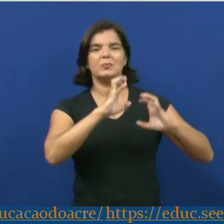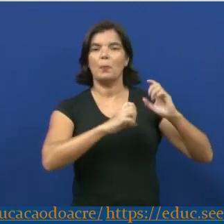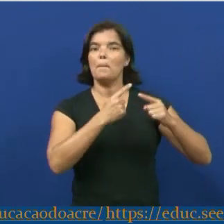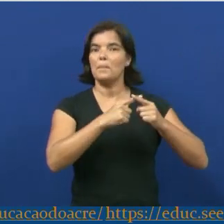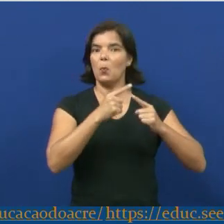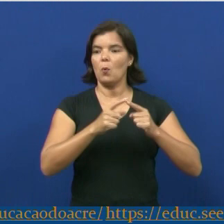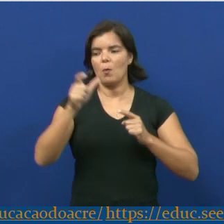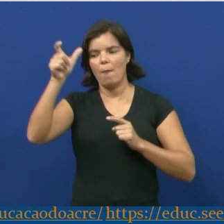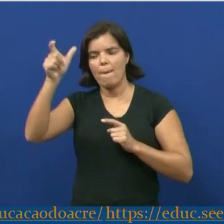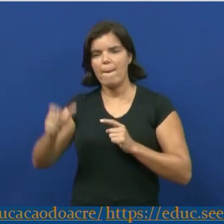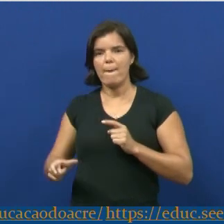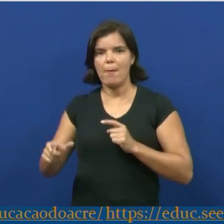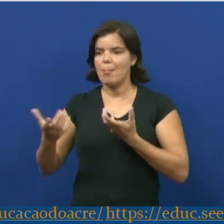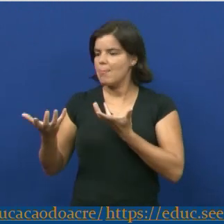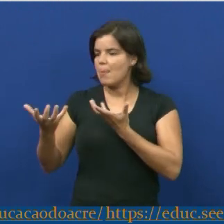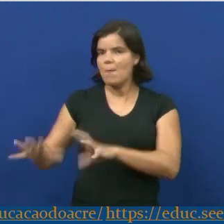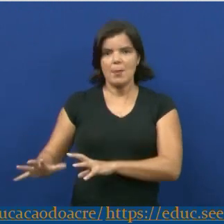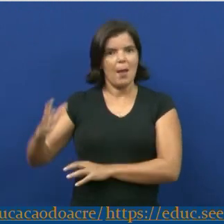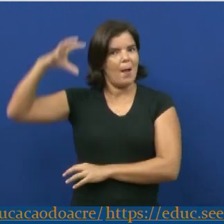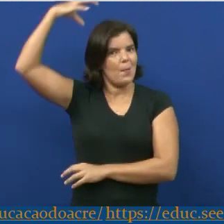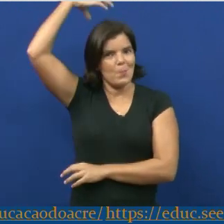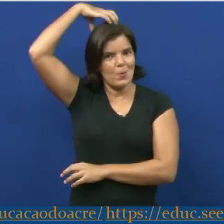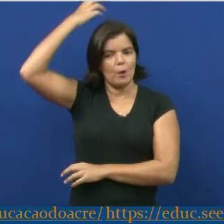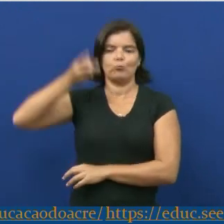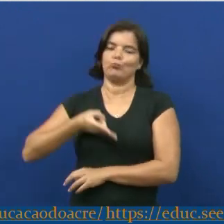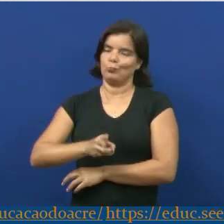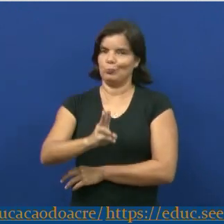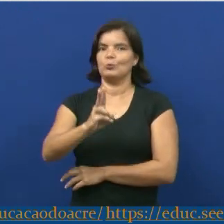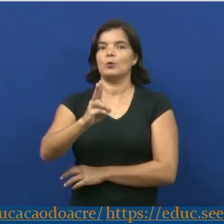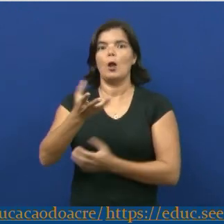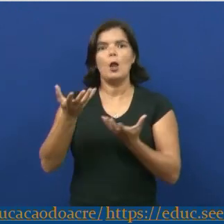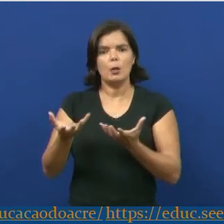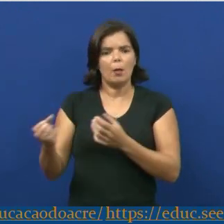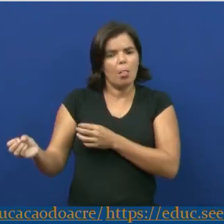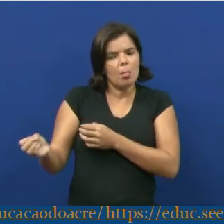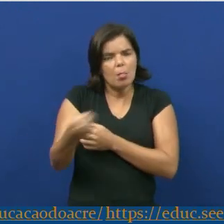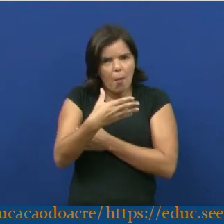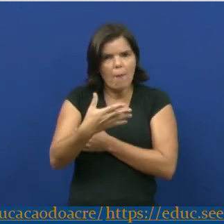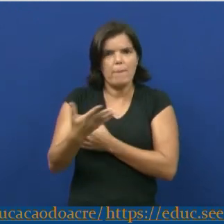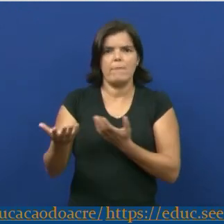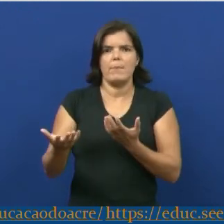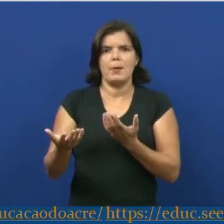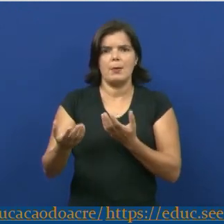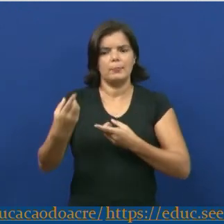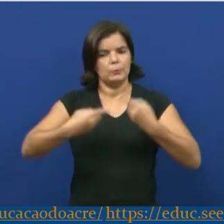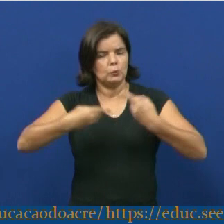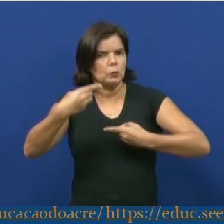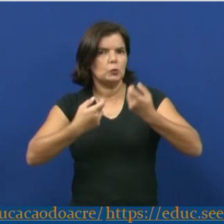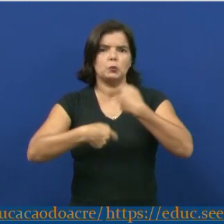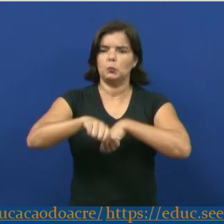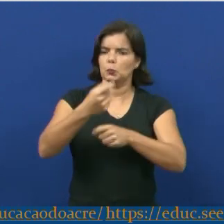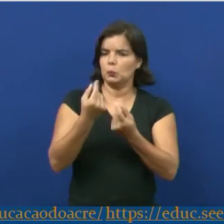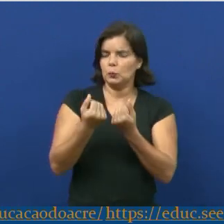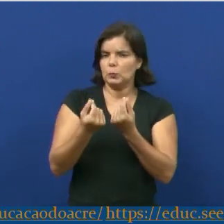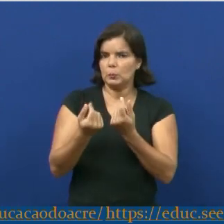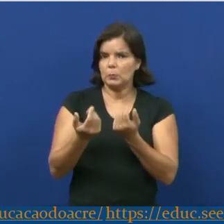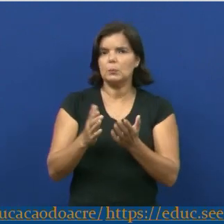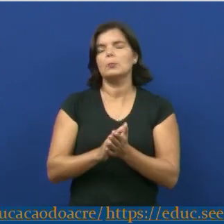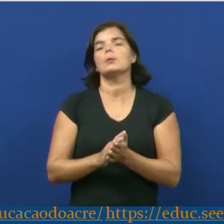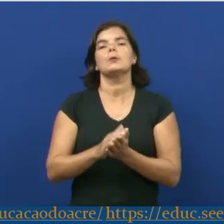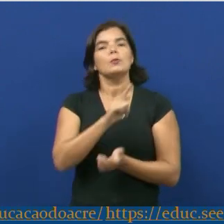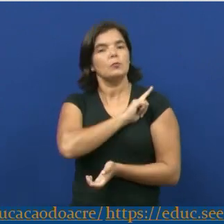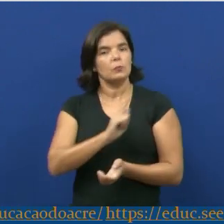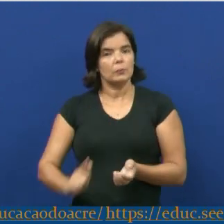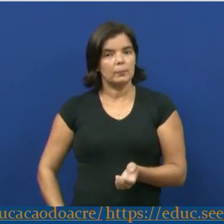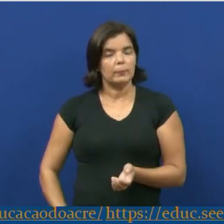a galera do Oliver Cromwell não quer que a monarquia continue, eles querem uma nova forma de modelo, de economia, de política, de